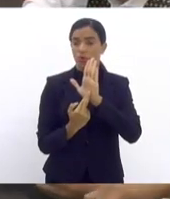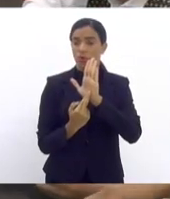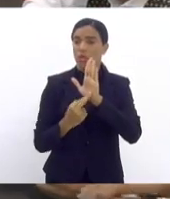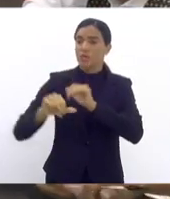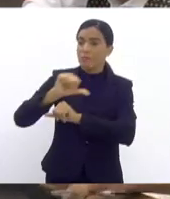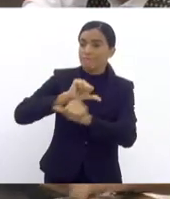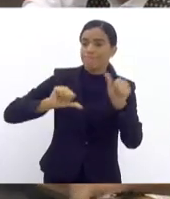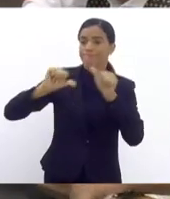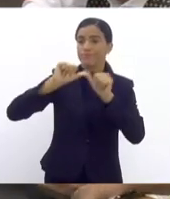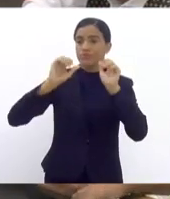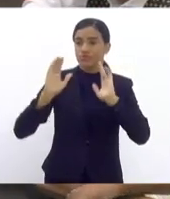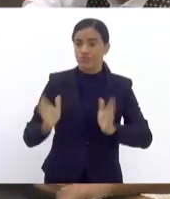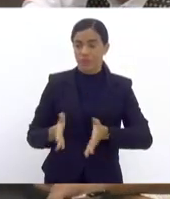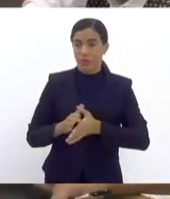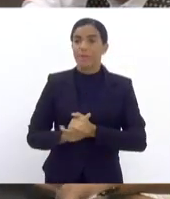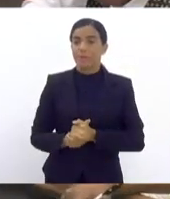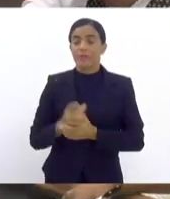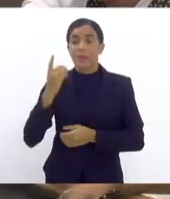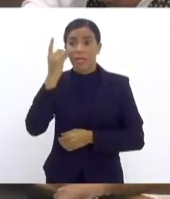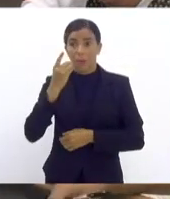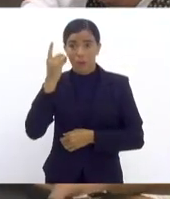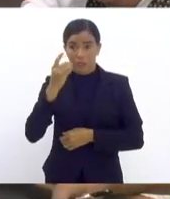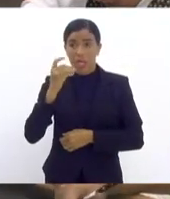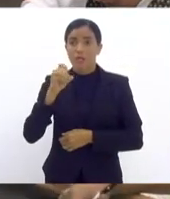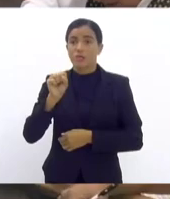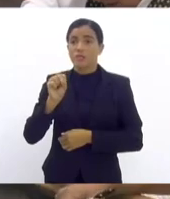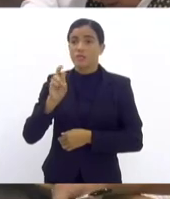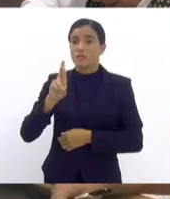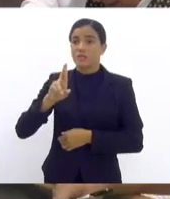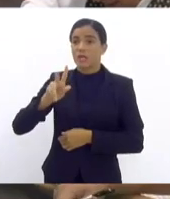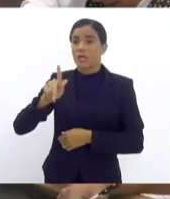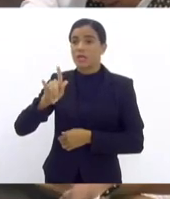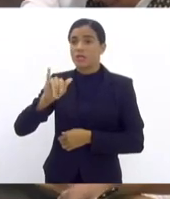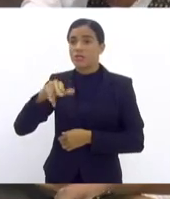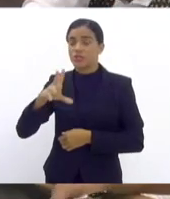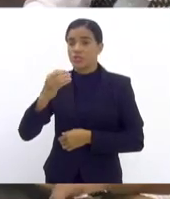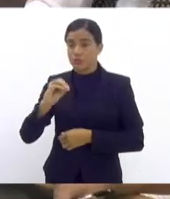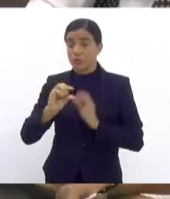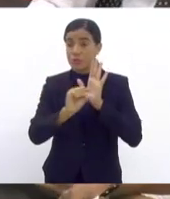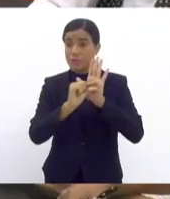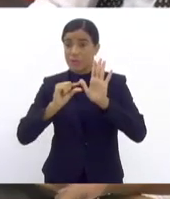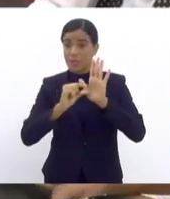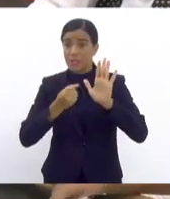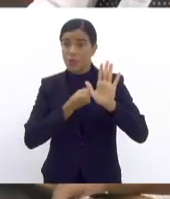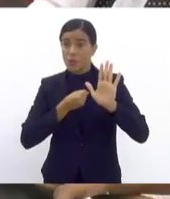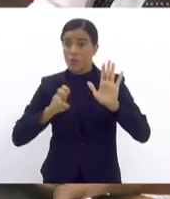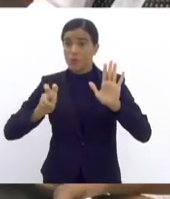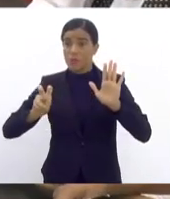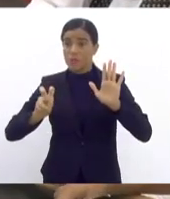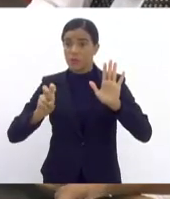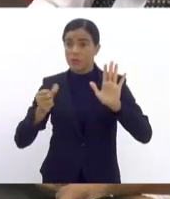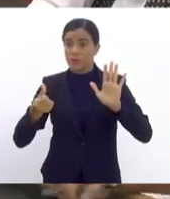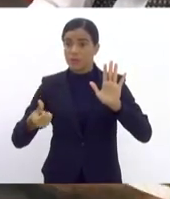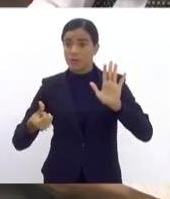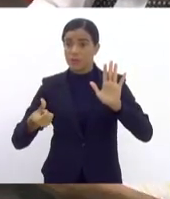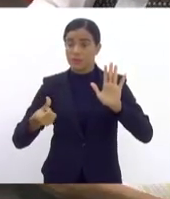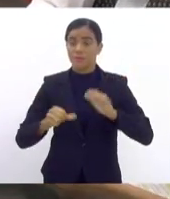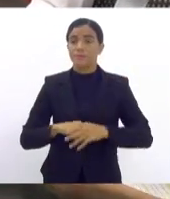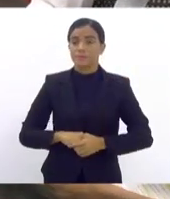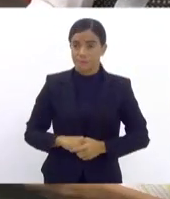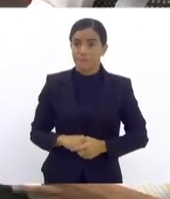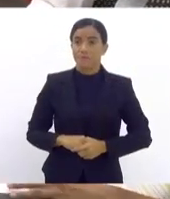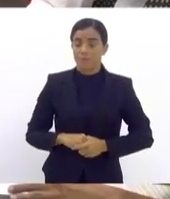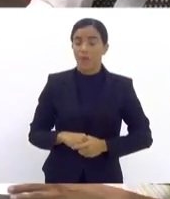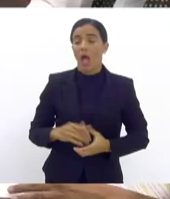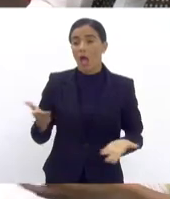retificado aqui pelo relator, deputado doutor Serginho, rejeitando as emendas 5 e 6, fazendo a alteração no relatório original. Então,